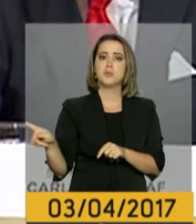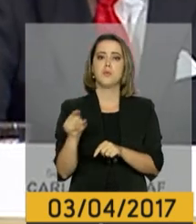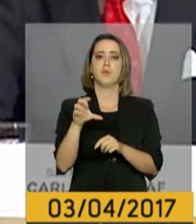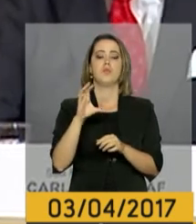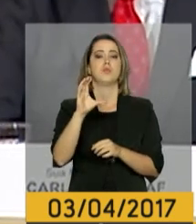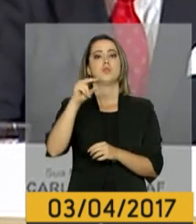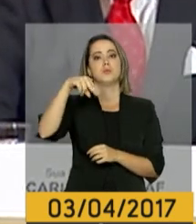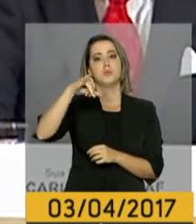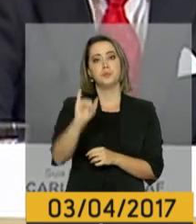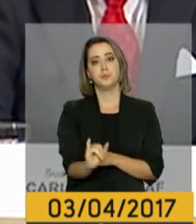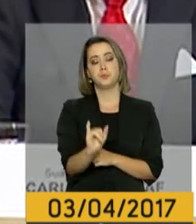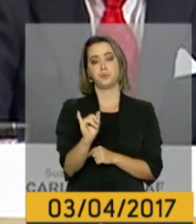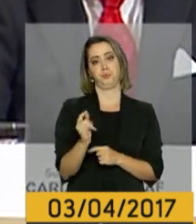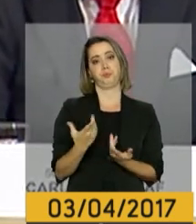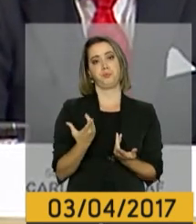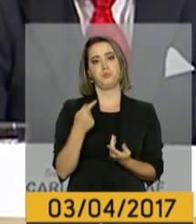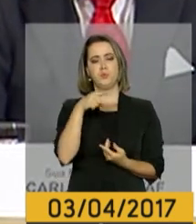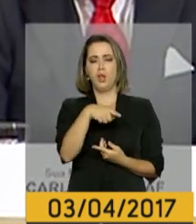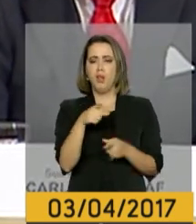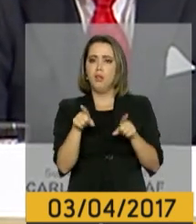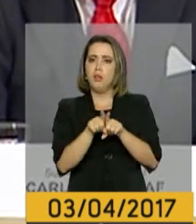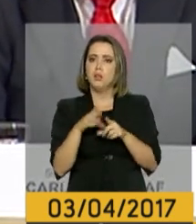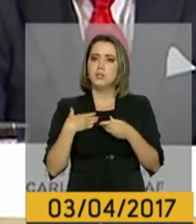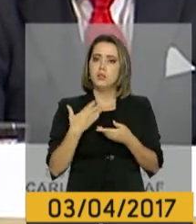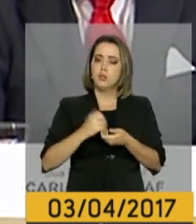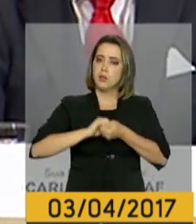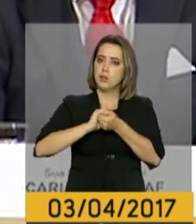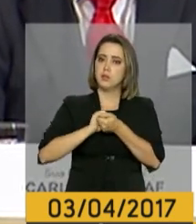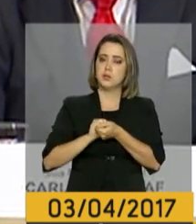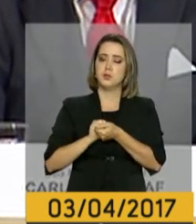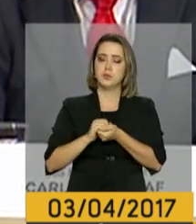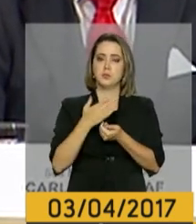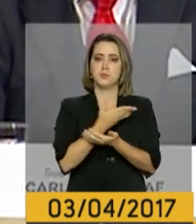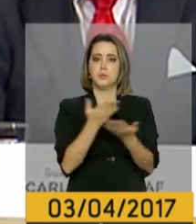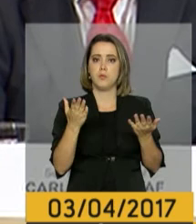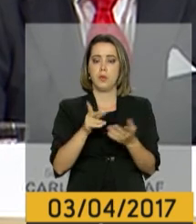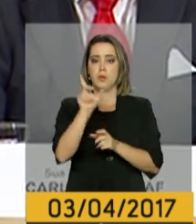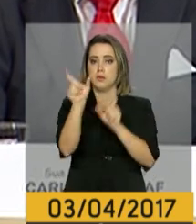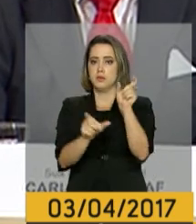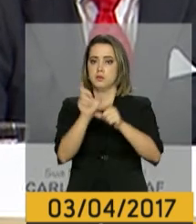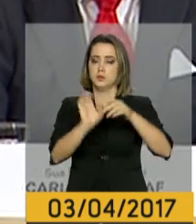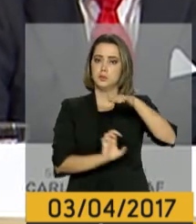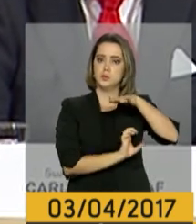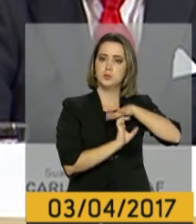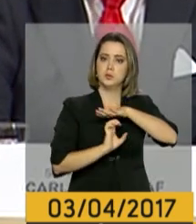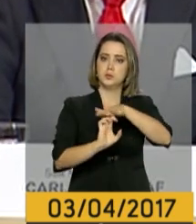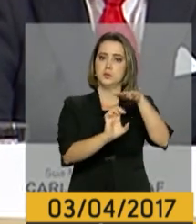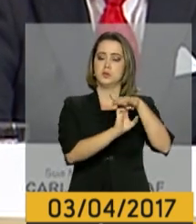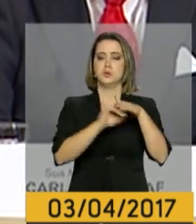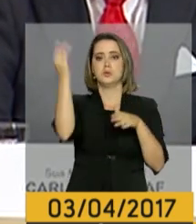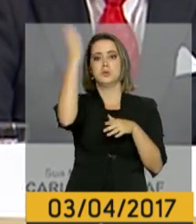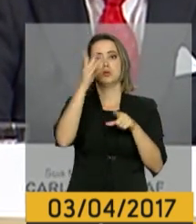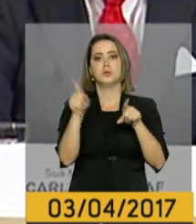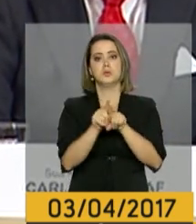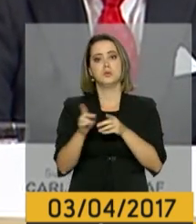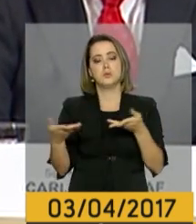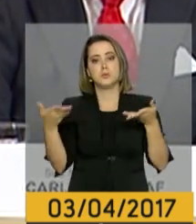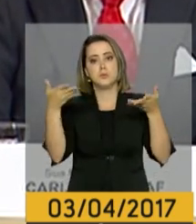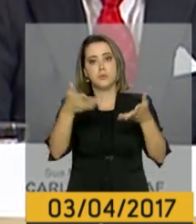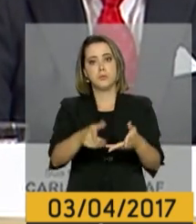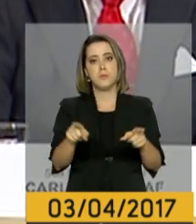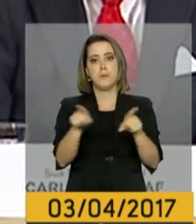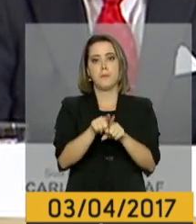Indústria. Através dele, eu quero saudar os executivos brasileiros que vieram